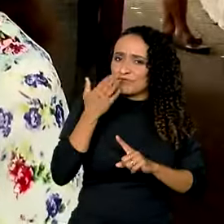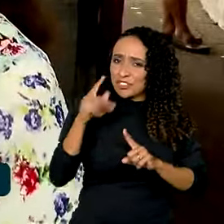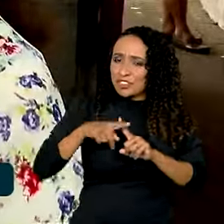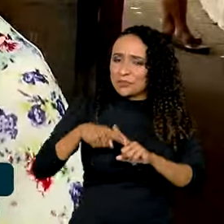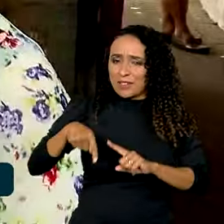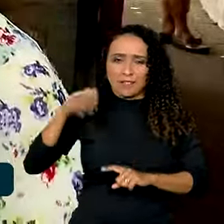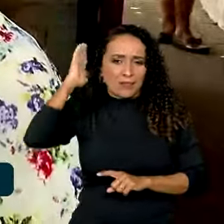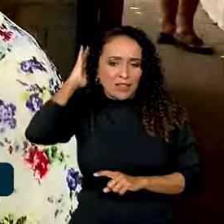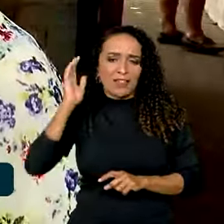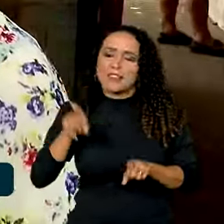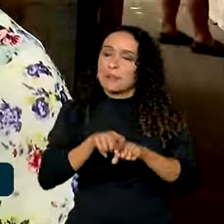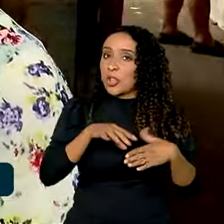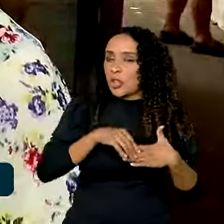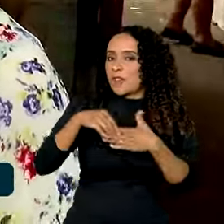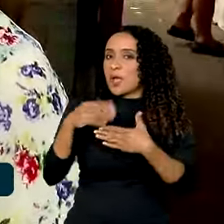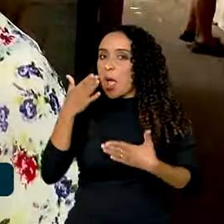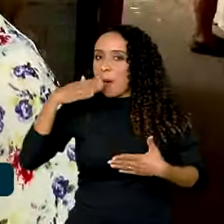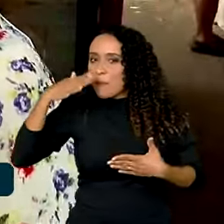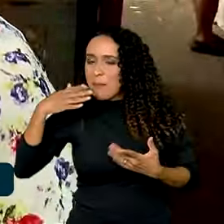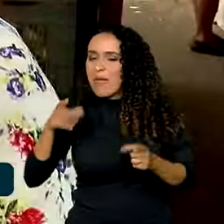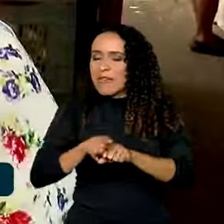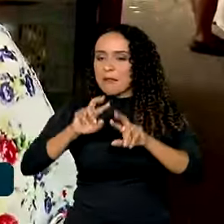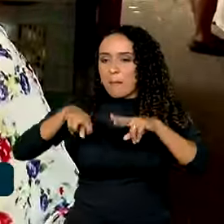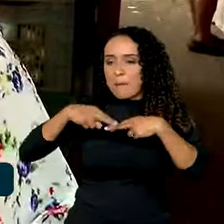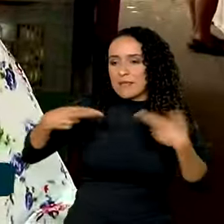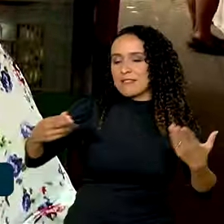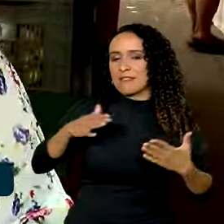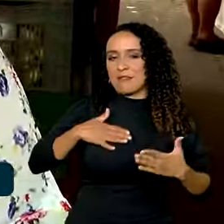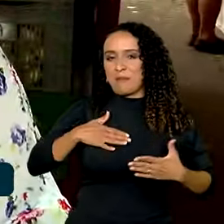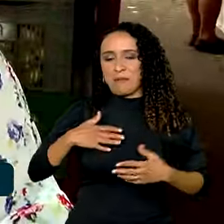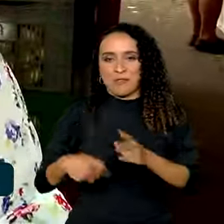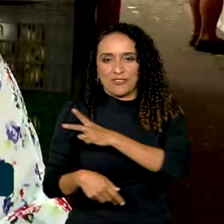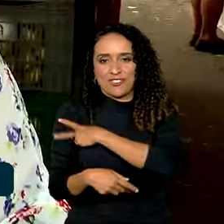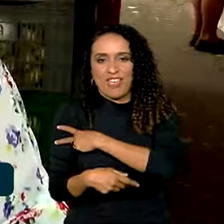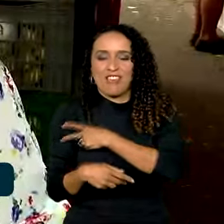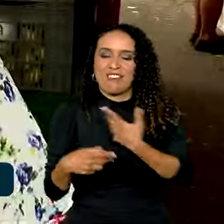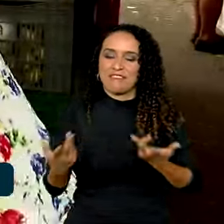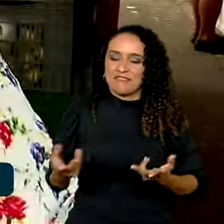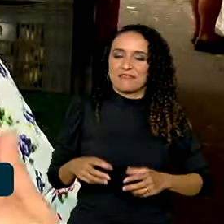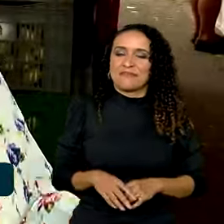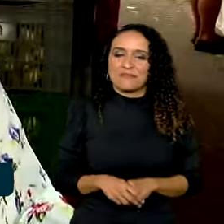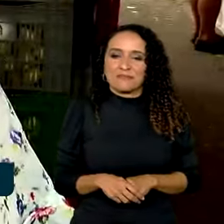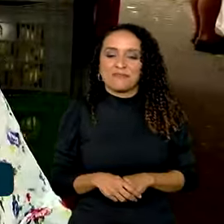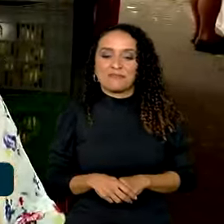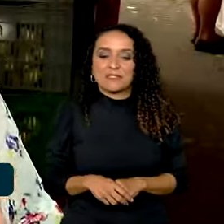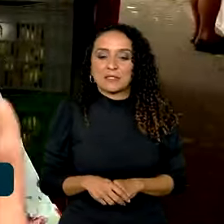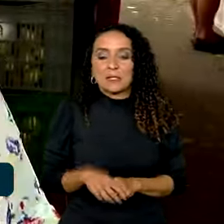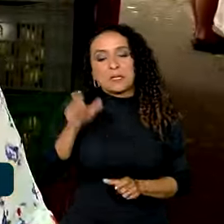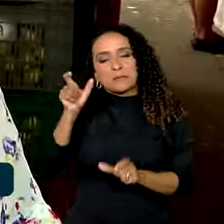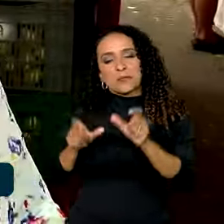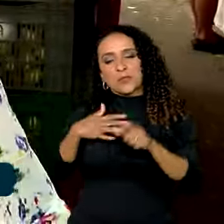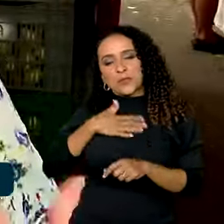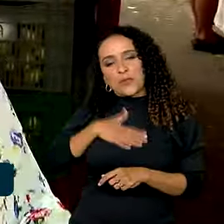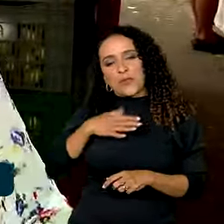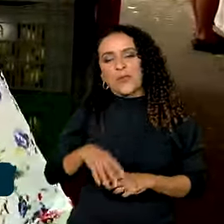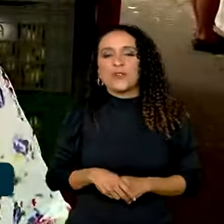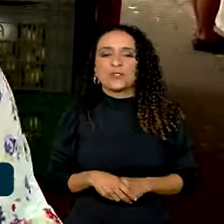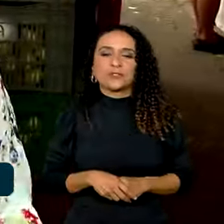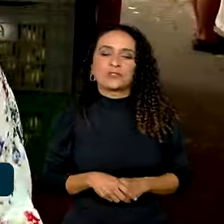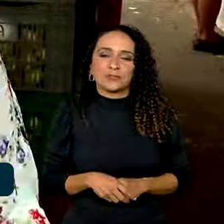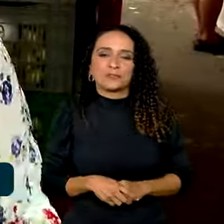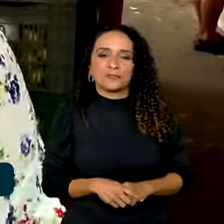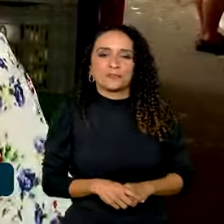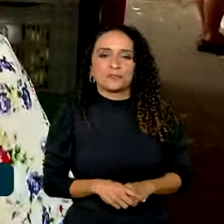levando aqui uma pimentinha, um presentinho para o meu patrão, para a minha patroa, para as pessoas que eu gosto,